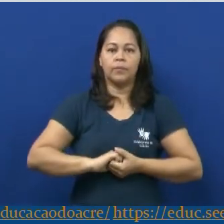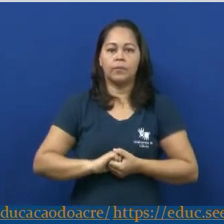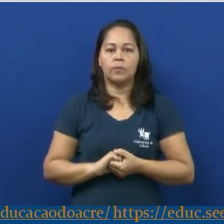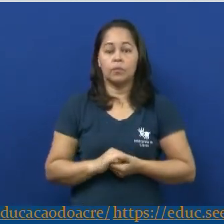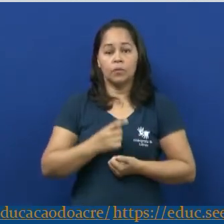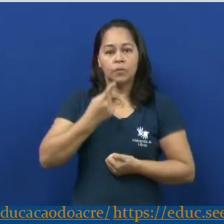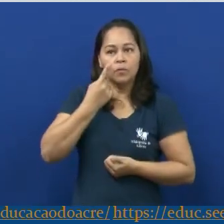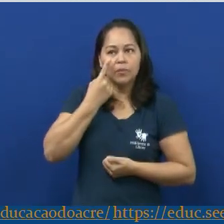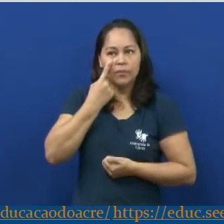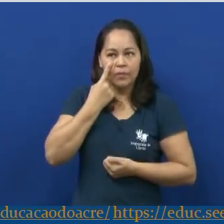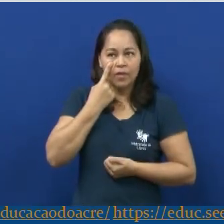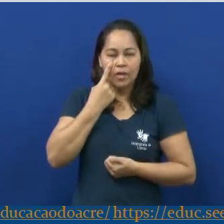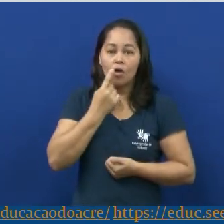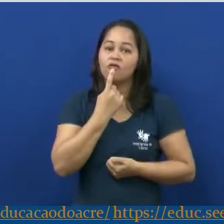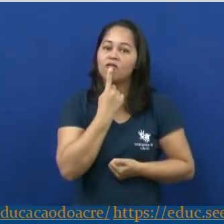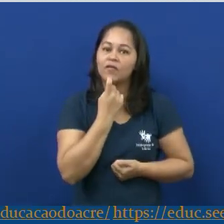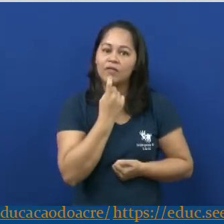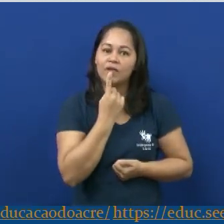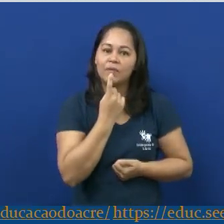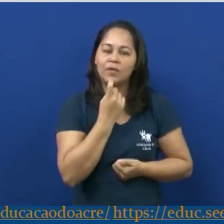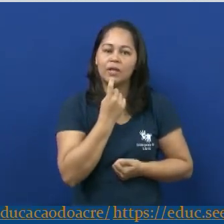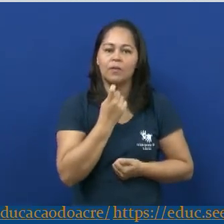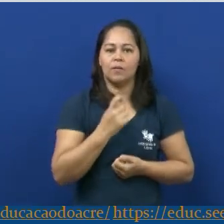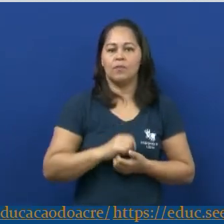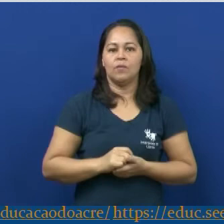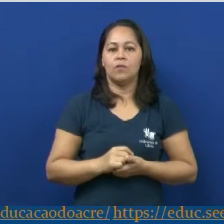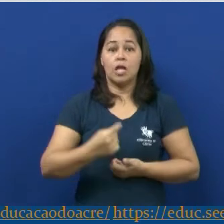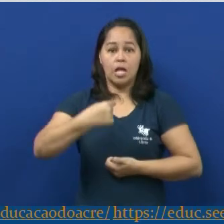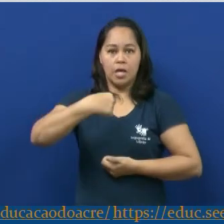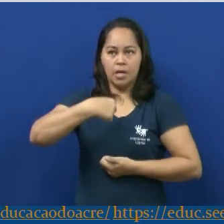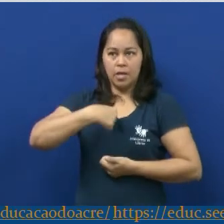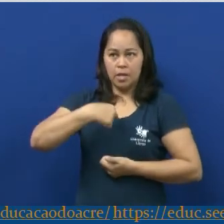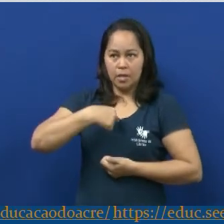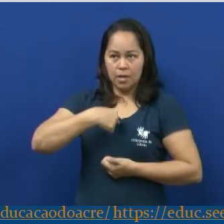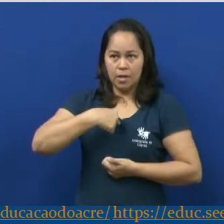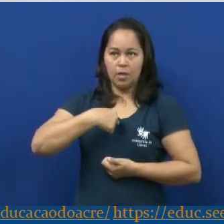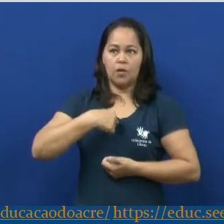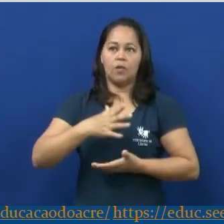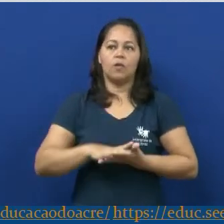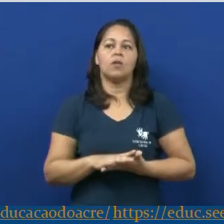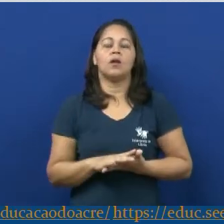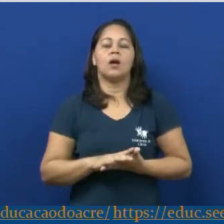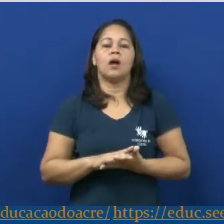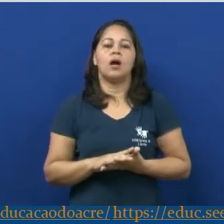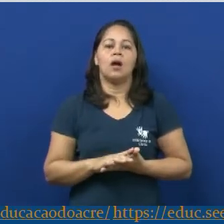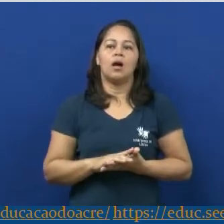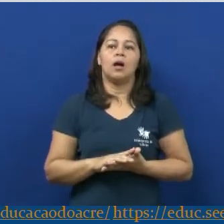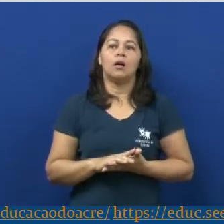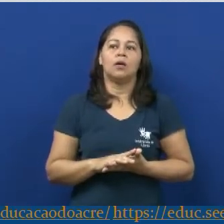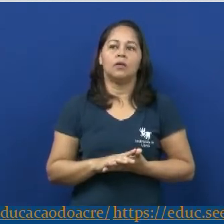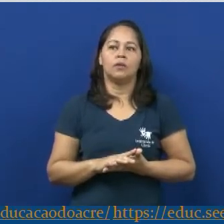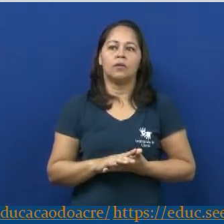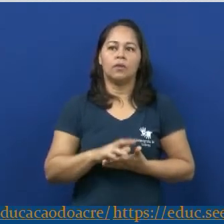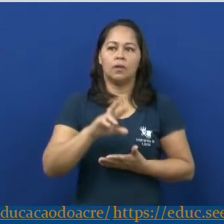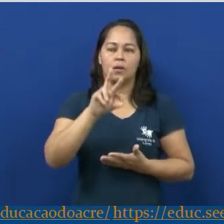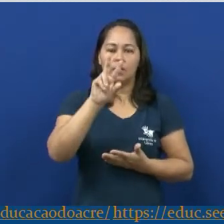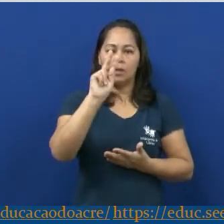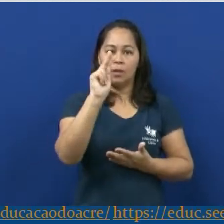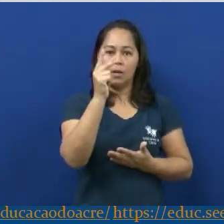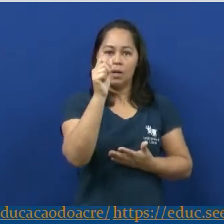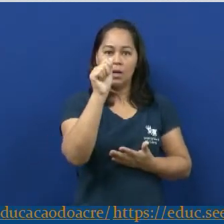e olha só coloquei o aika meu pronome o verbo auxiliar de presente aí have